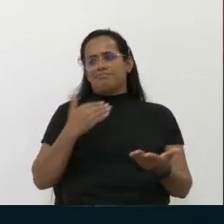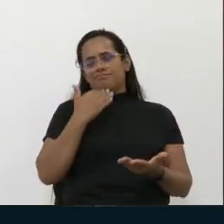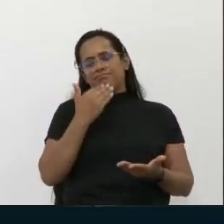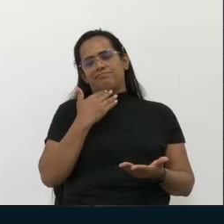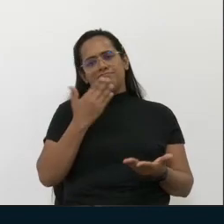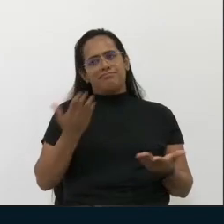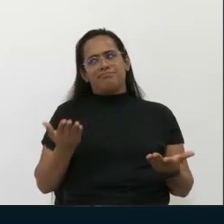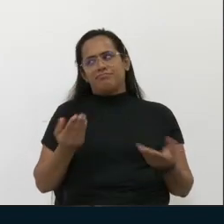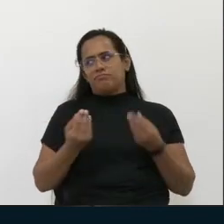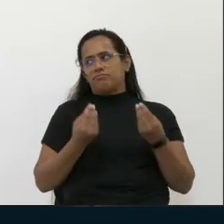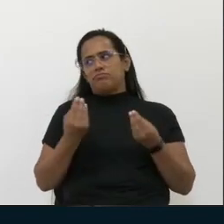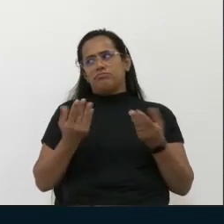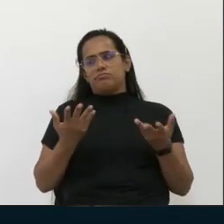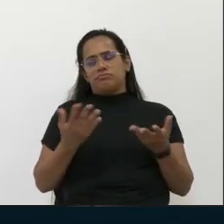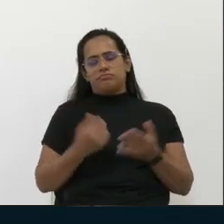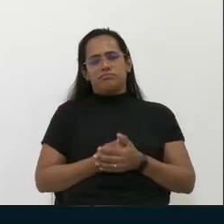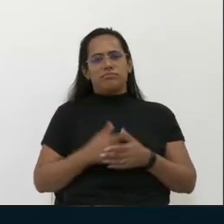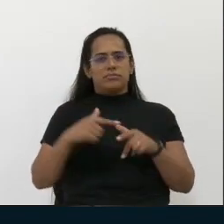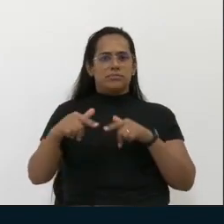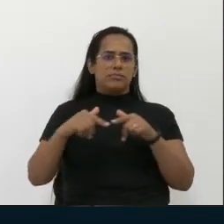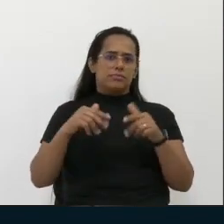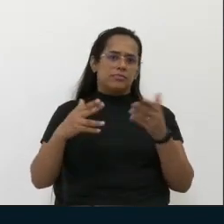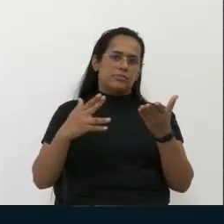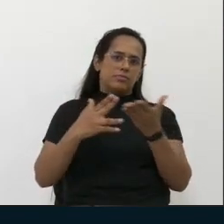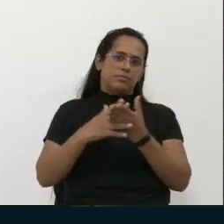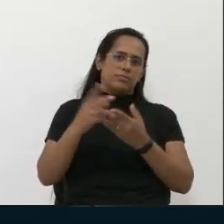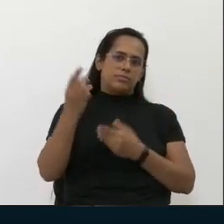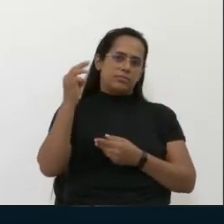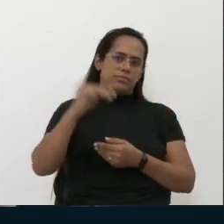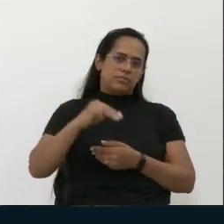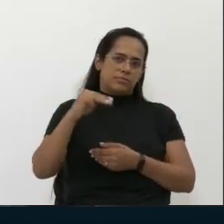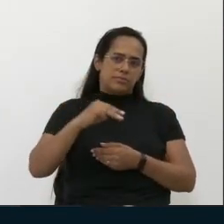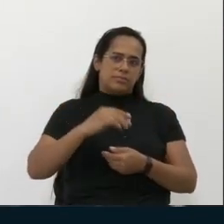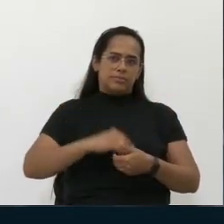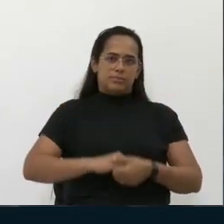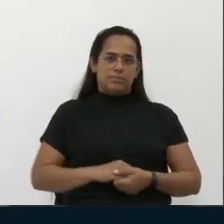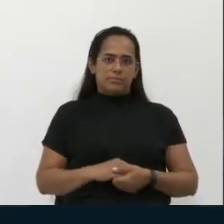não dá. Suspenda os trabalhos por mais um minuto.